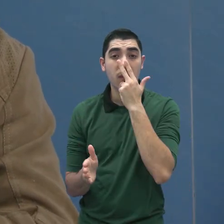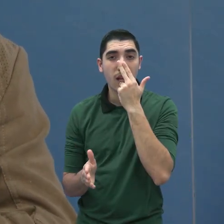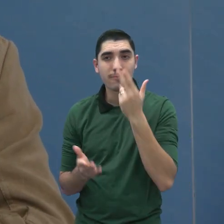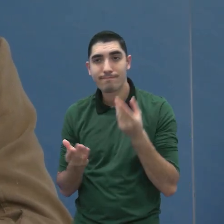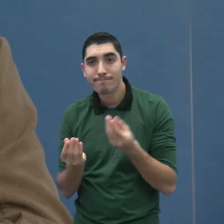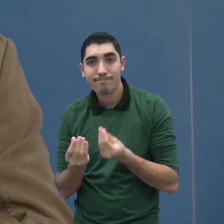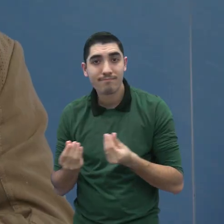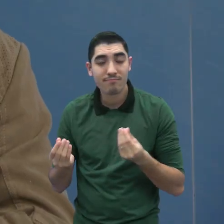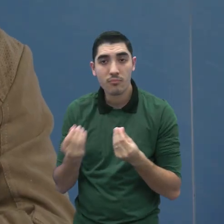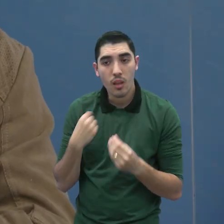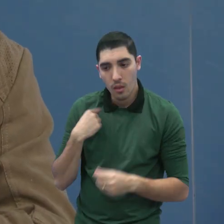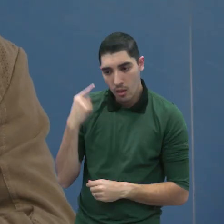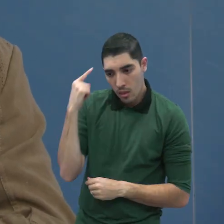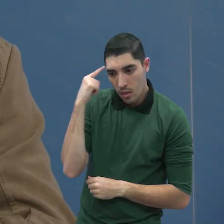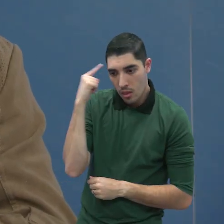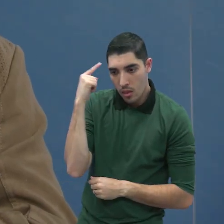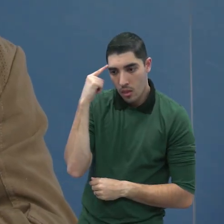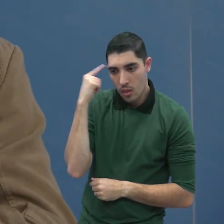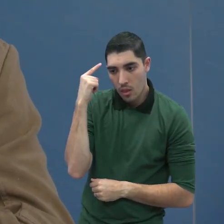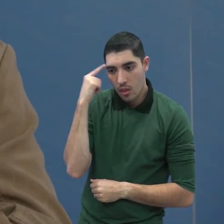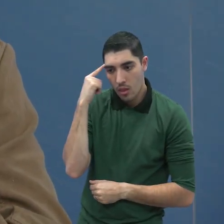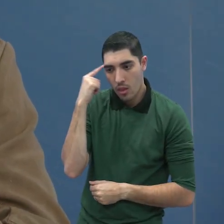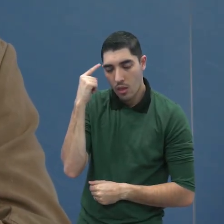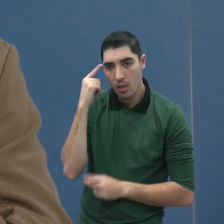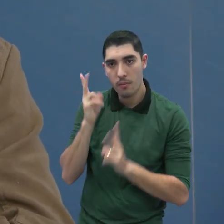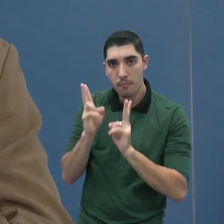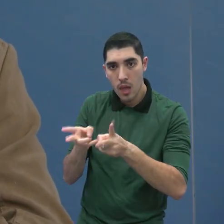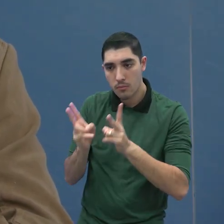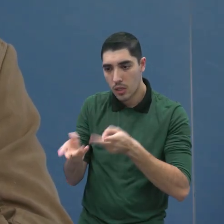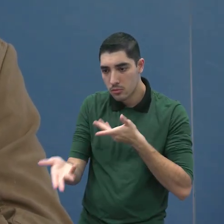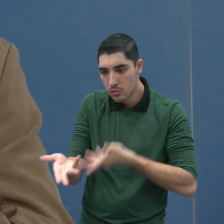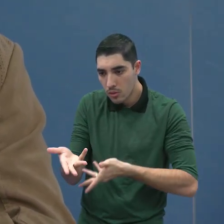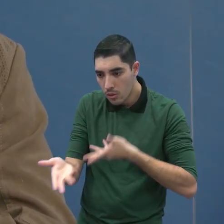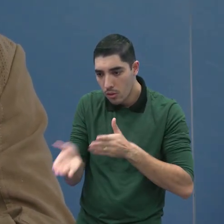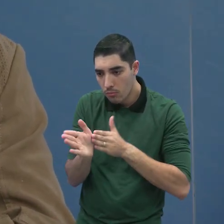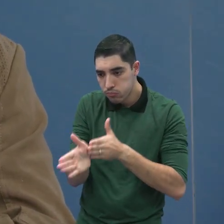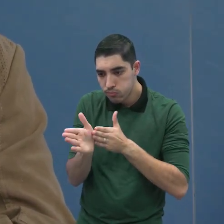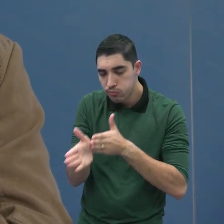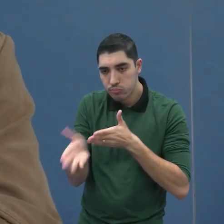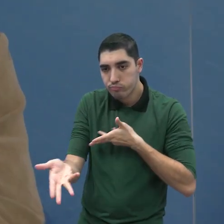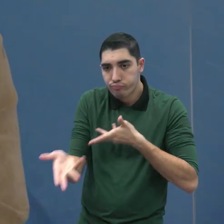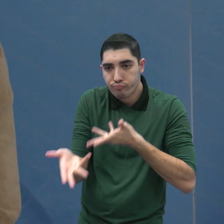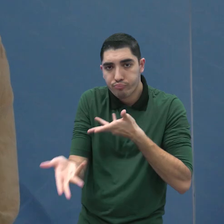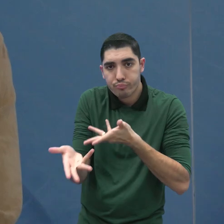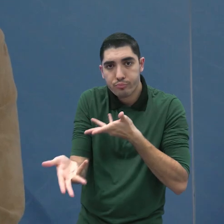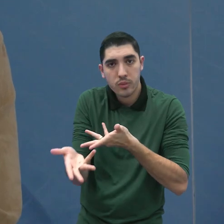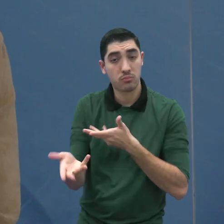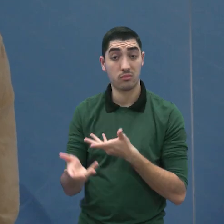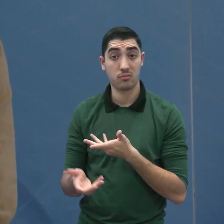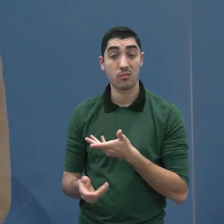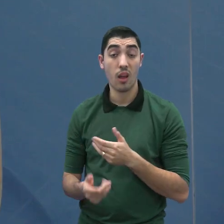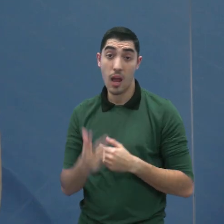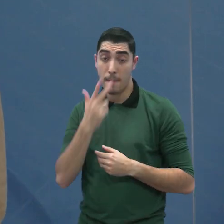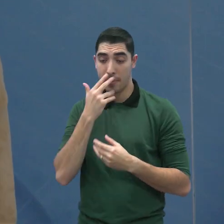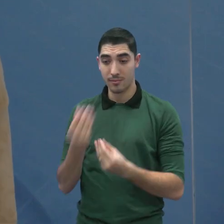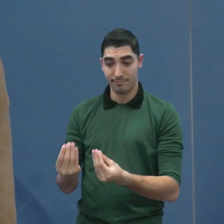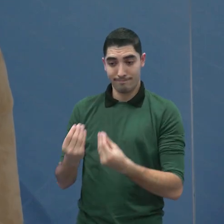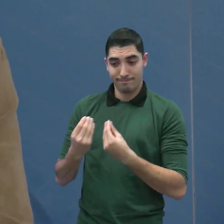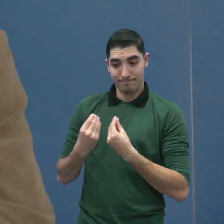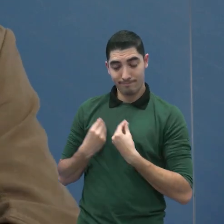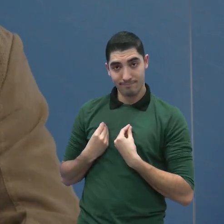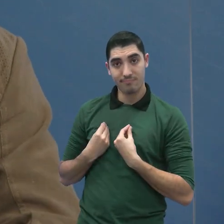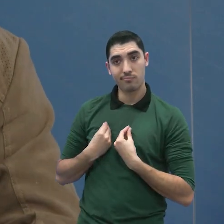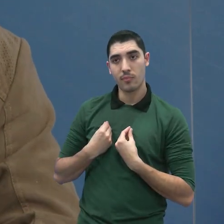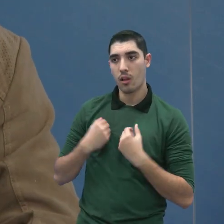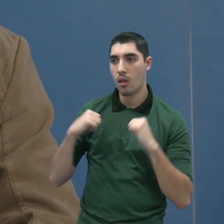torna uma alienação, né? A pessoa se torna alienada por ver só a partir de uma ótica. E isso que vai levar, acredito que leva uma pessoa